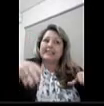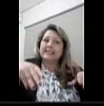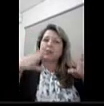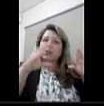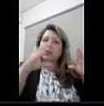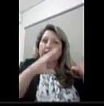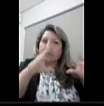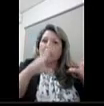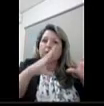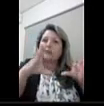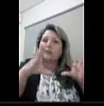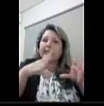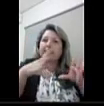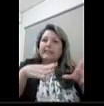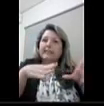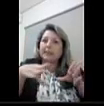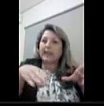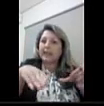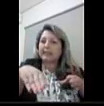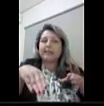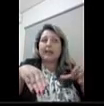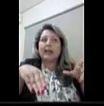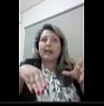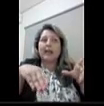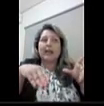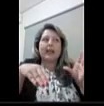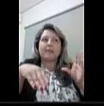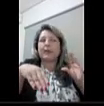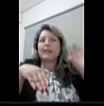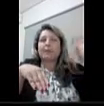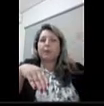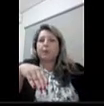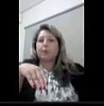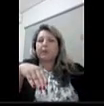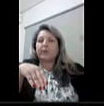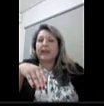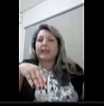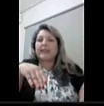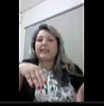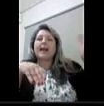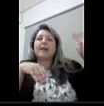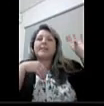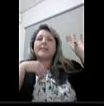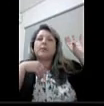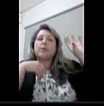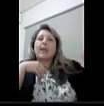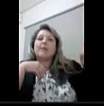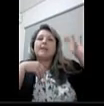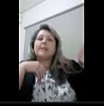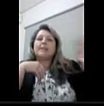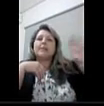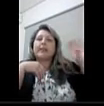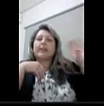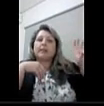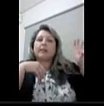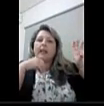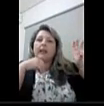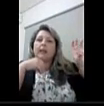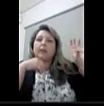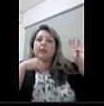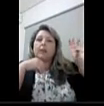listas onde ela vai encontrar determinadas, por exemplo, várias palavras que o M antes vem